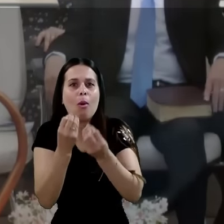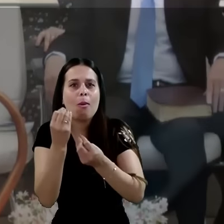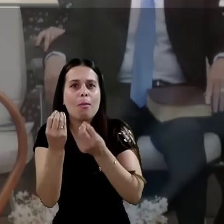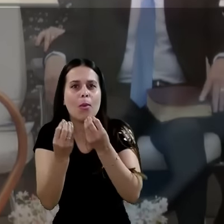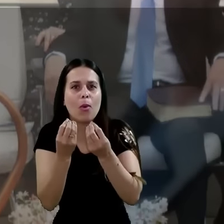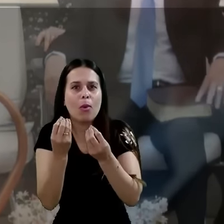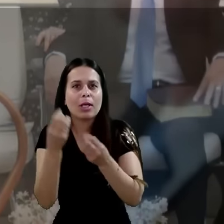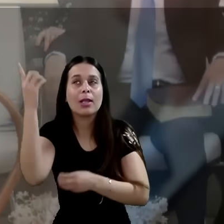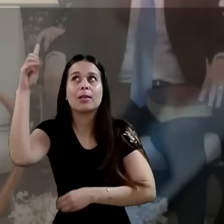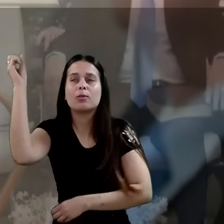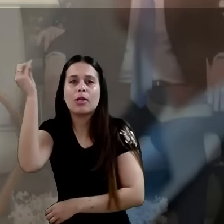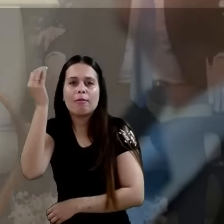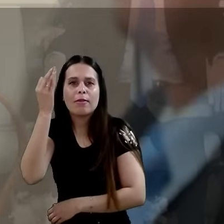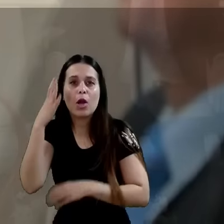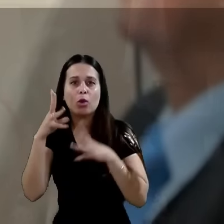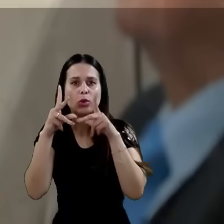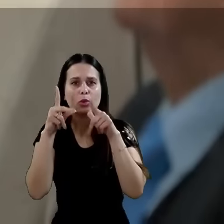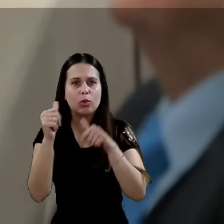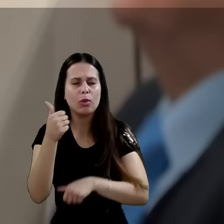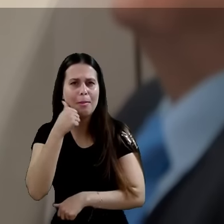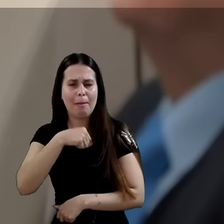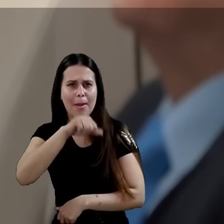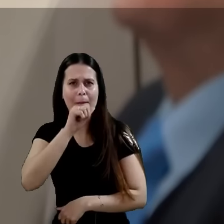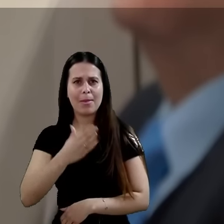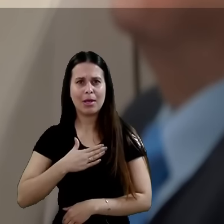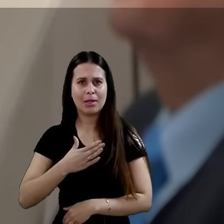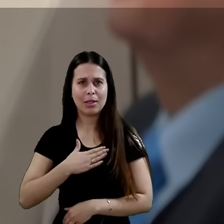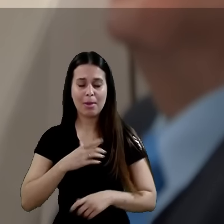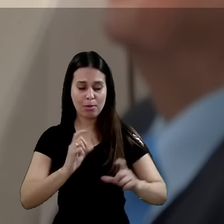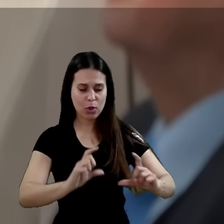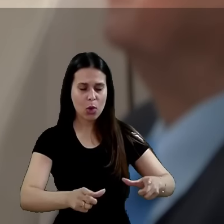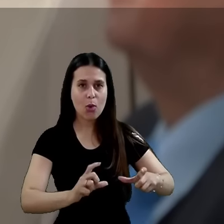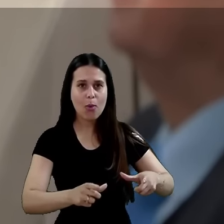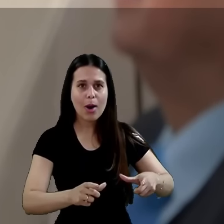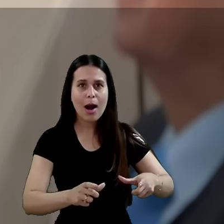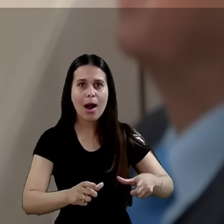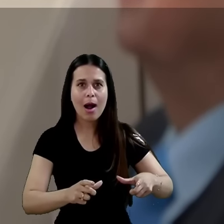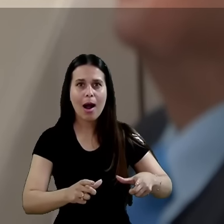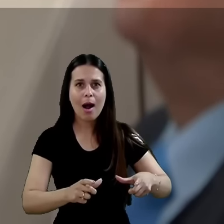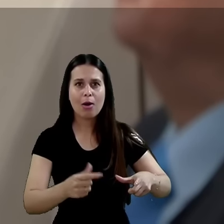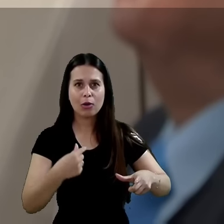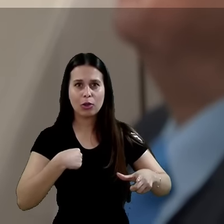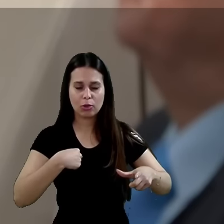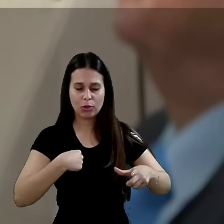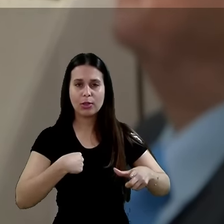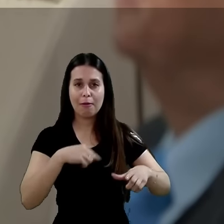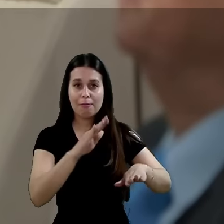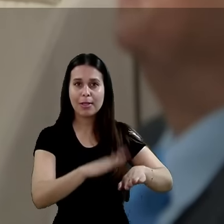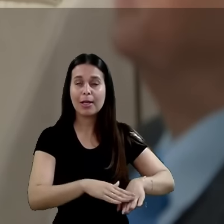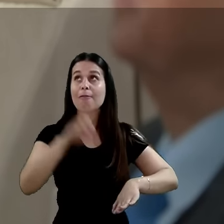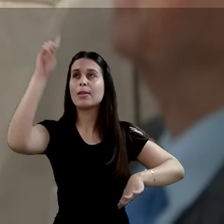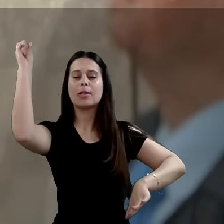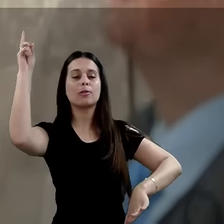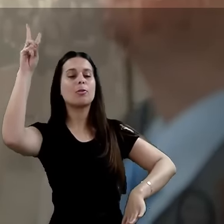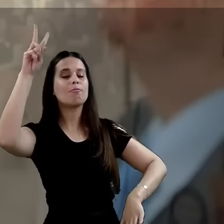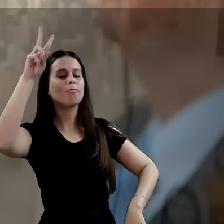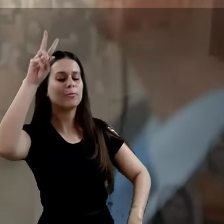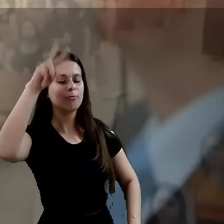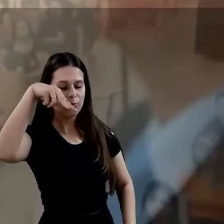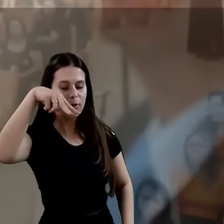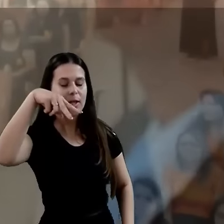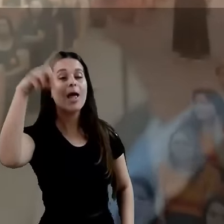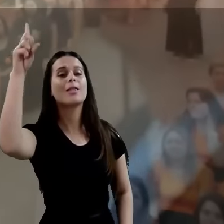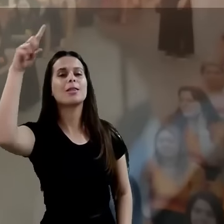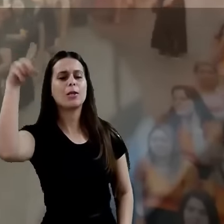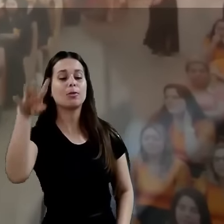alai que mesmo no lugar aonde eu estava ele me via ele estava lá ele